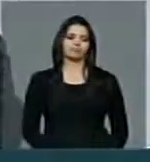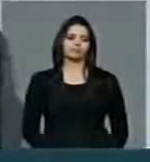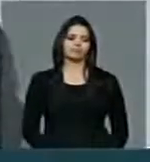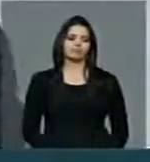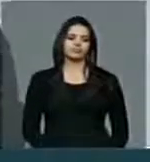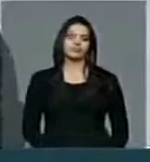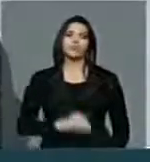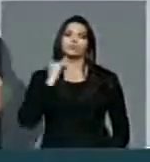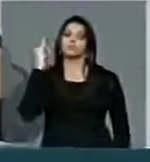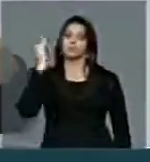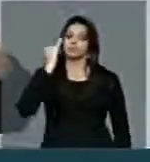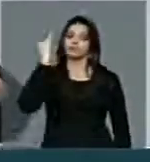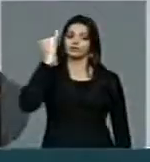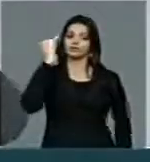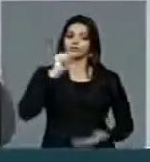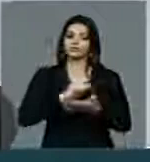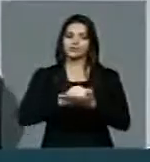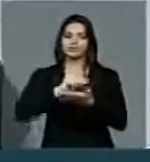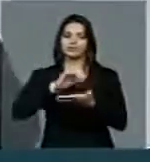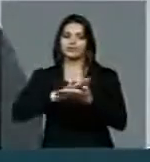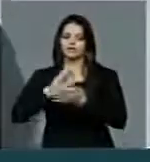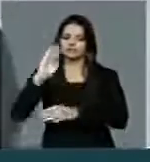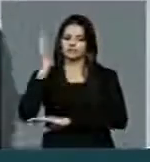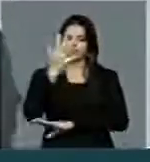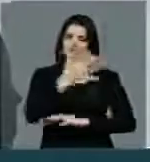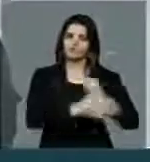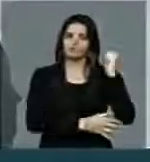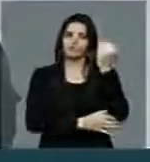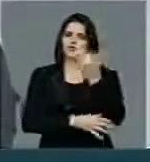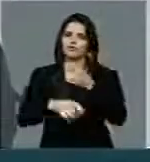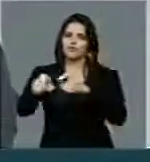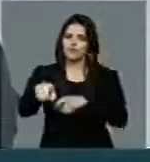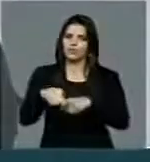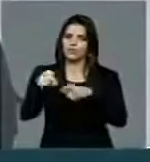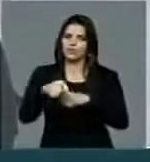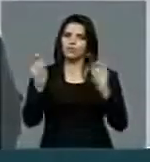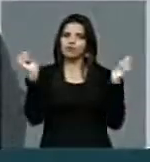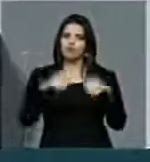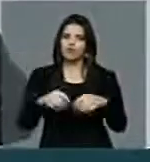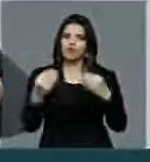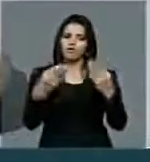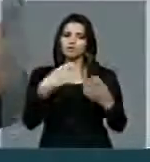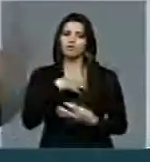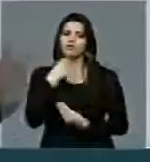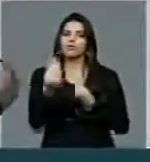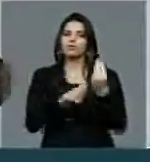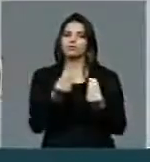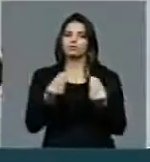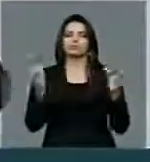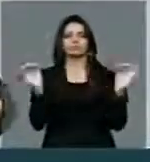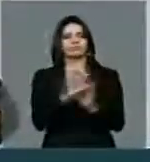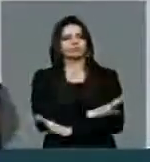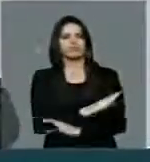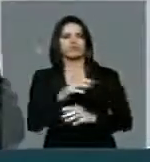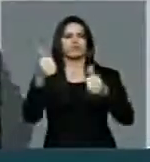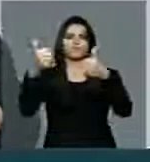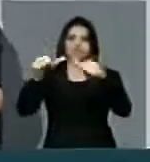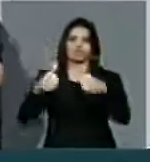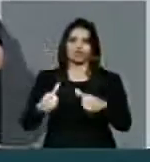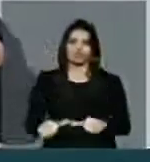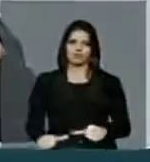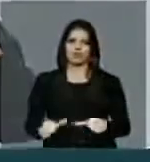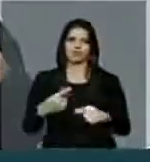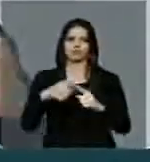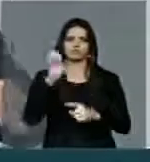absolutamente importante que o cadastro ambiental rural ofereça essas condições. Então, dito isso, nessa avaliação